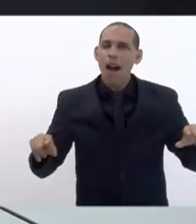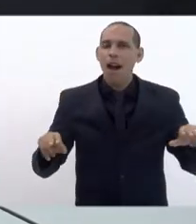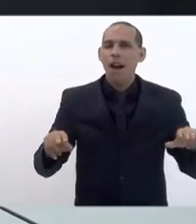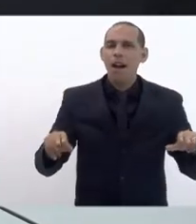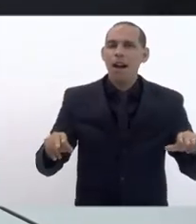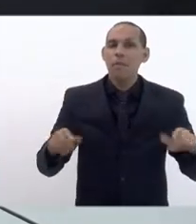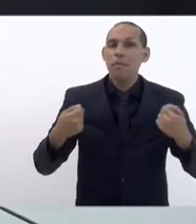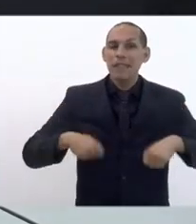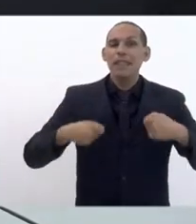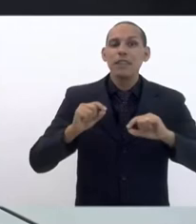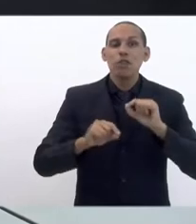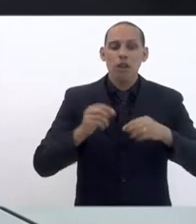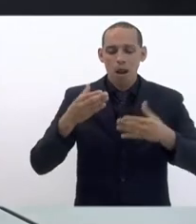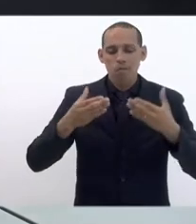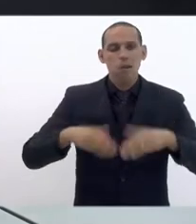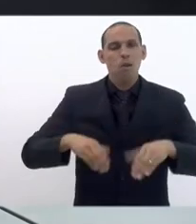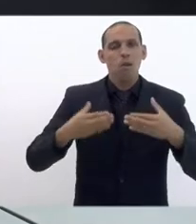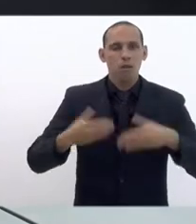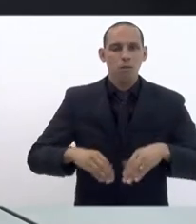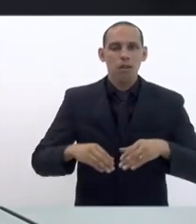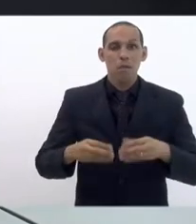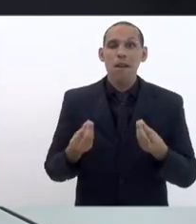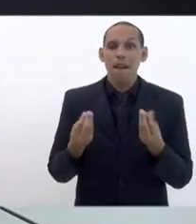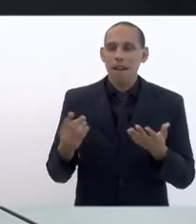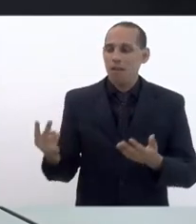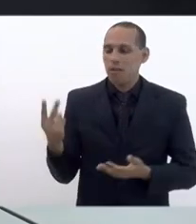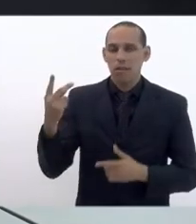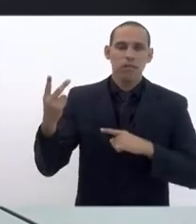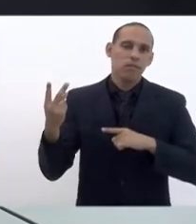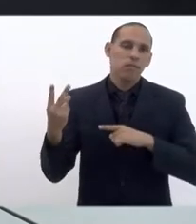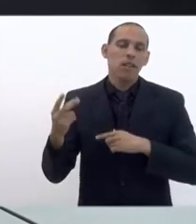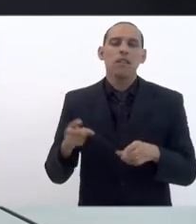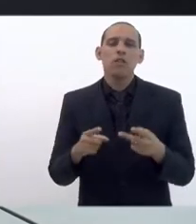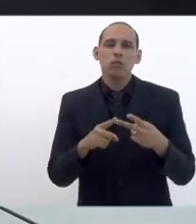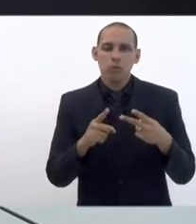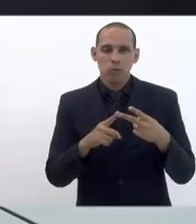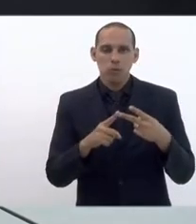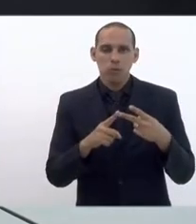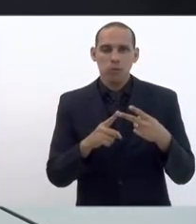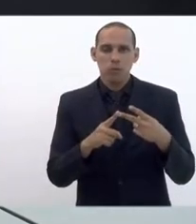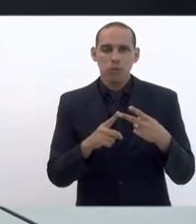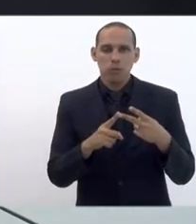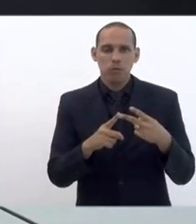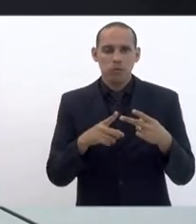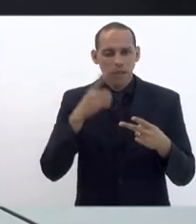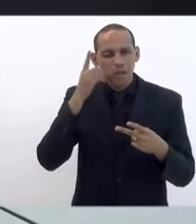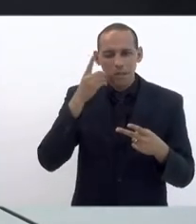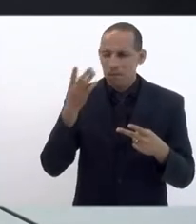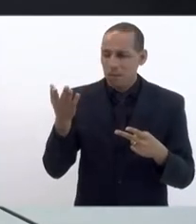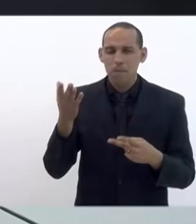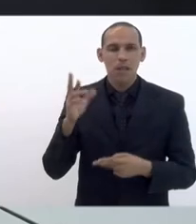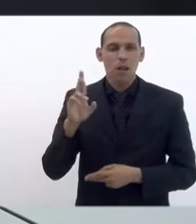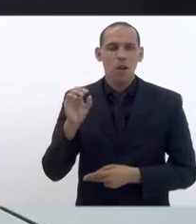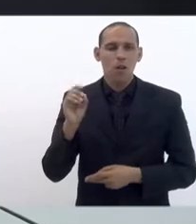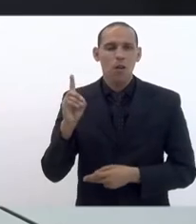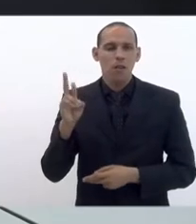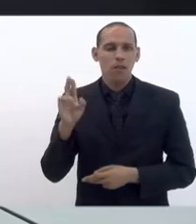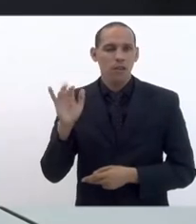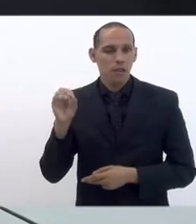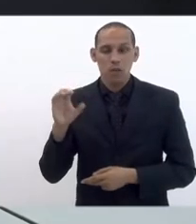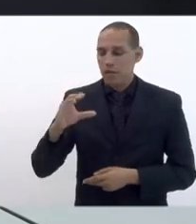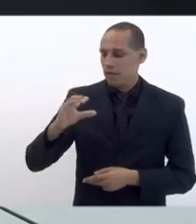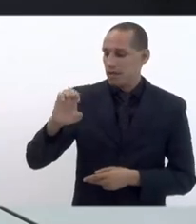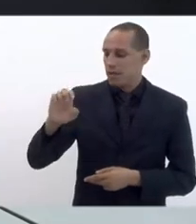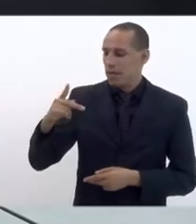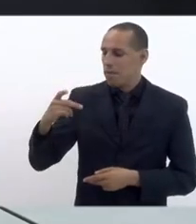para o CEPERJ, para ele ser valorizado. E o segundo, deputado Rodrigo Amorim, o CEPERJ será